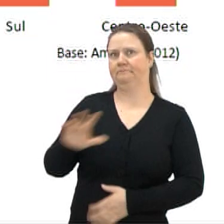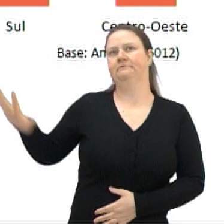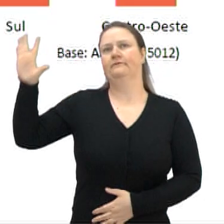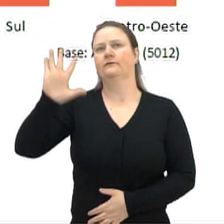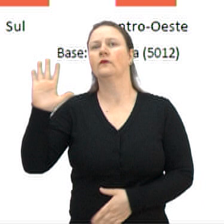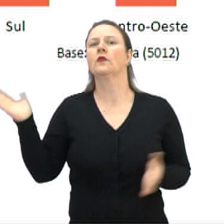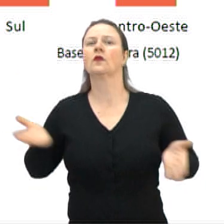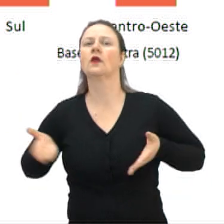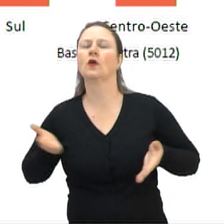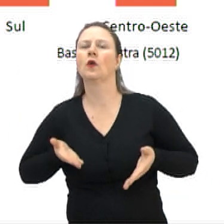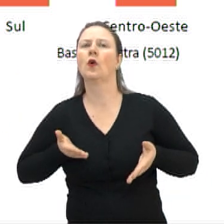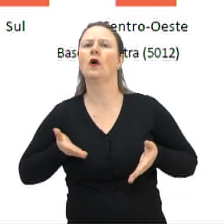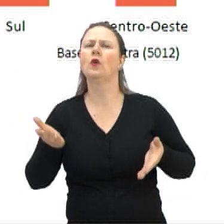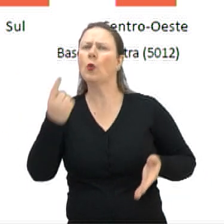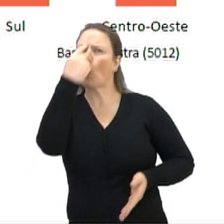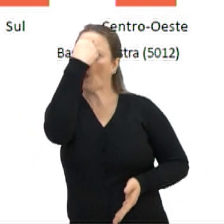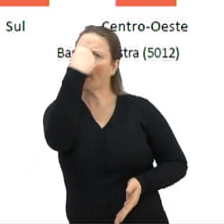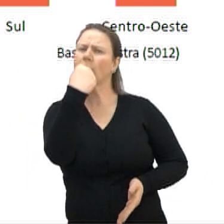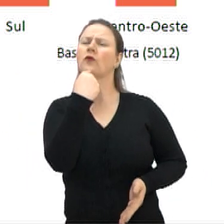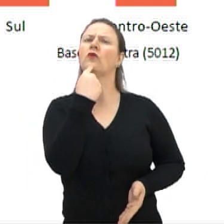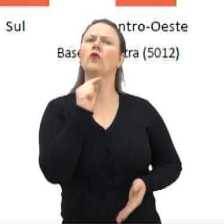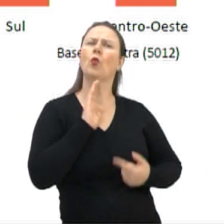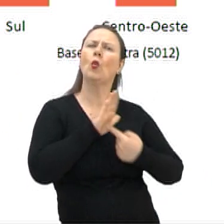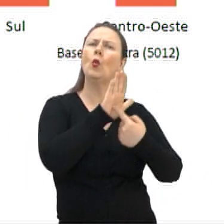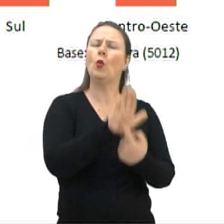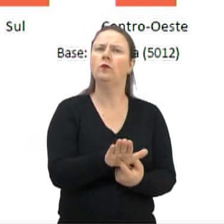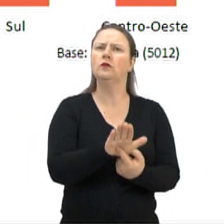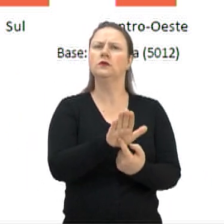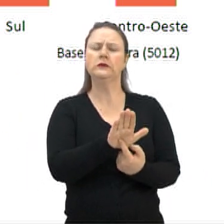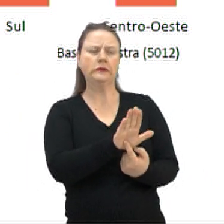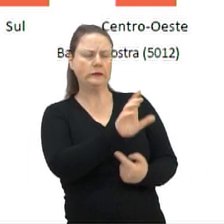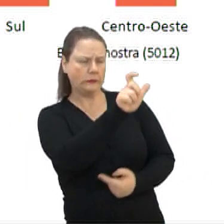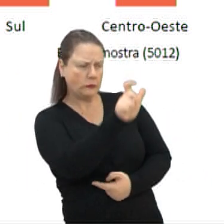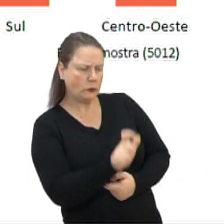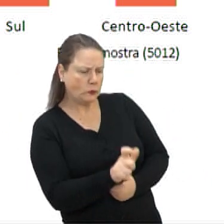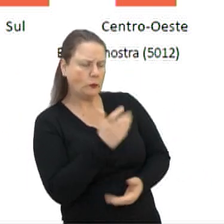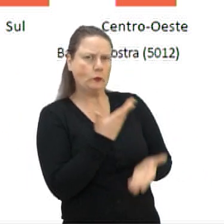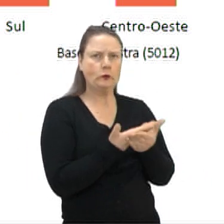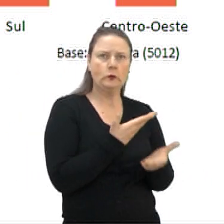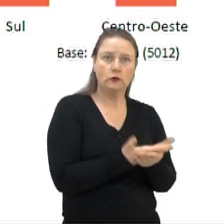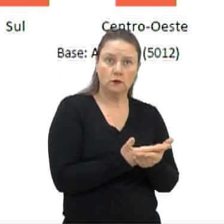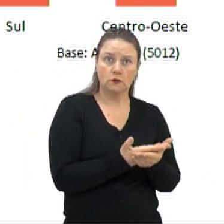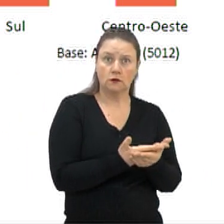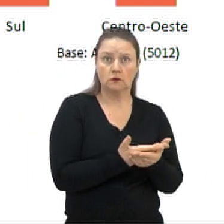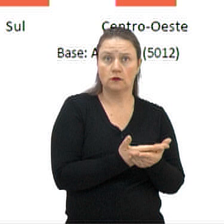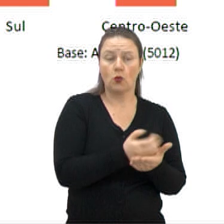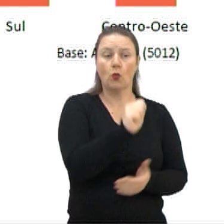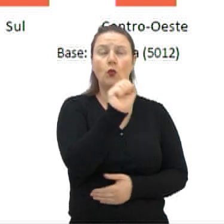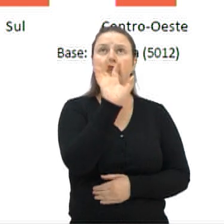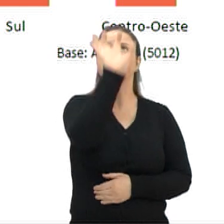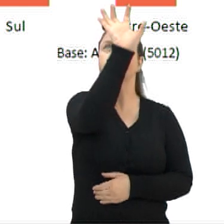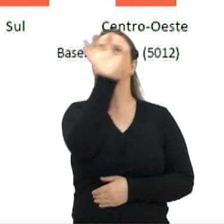vocês. Perfil da amostra. Está e não está estudando atualmente por região. Então, eu tenho